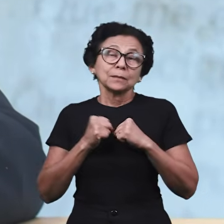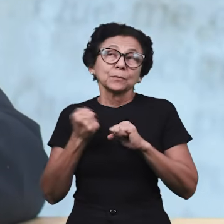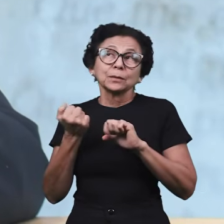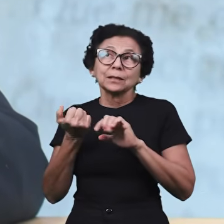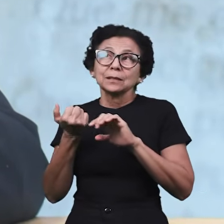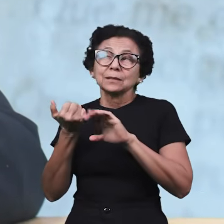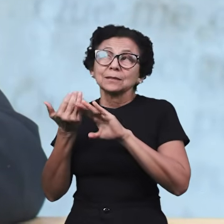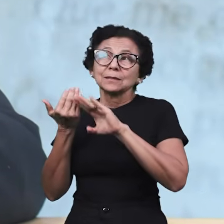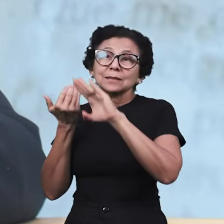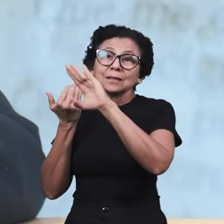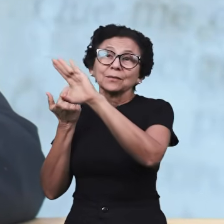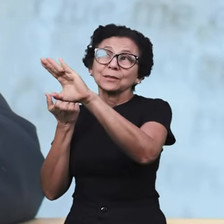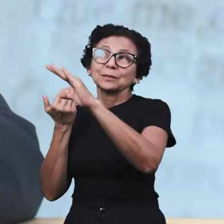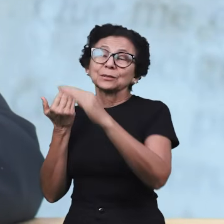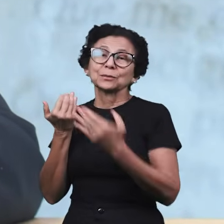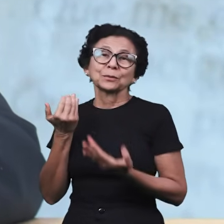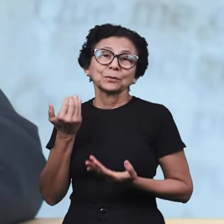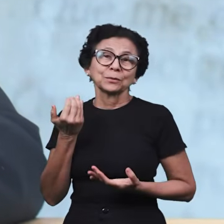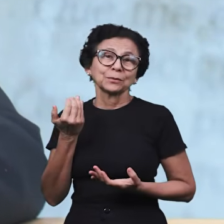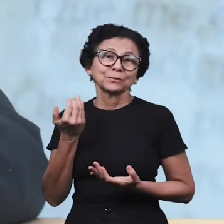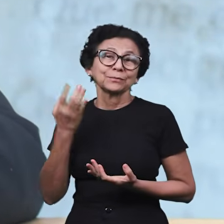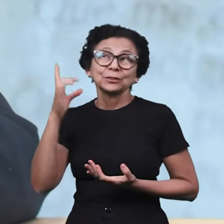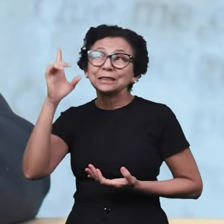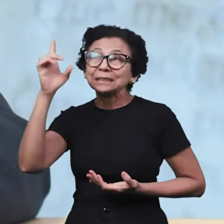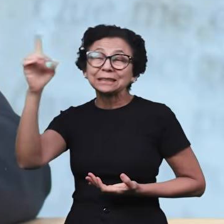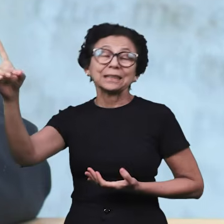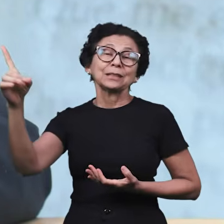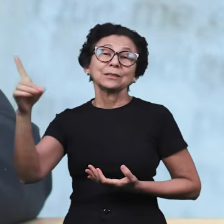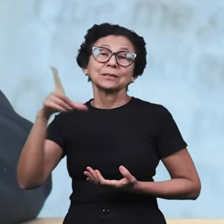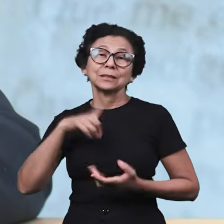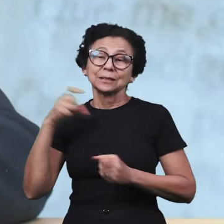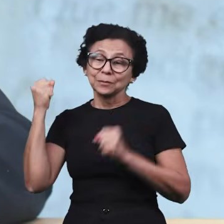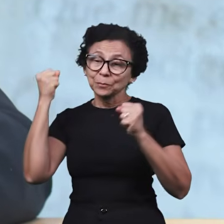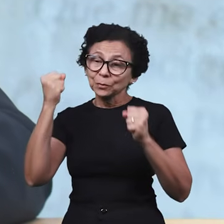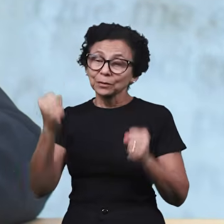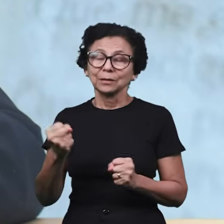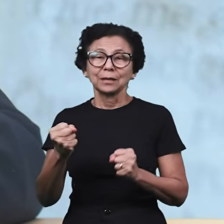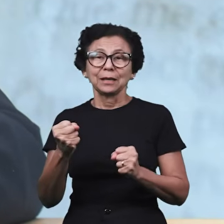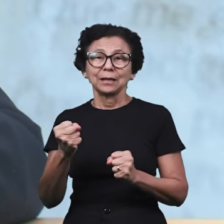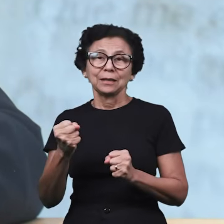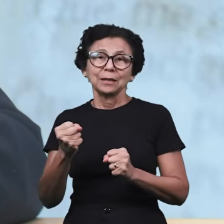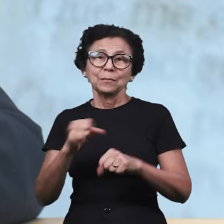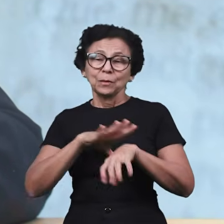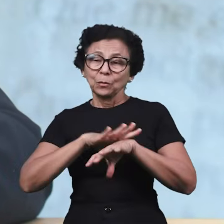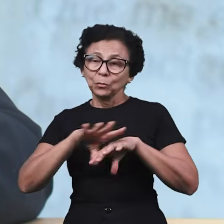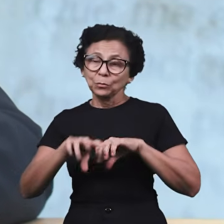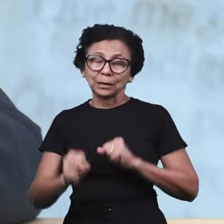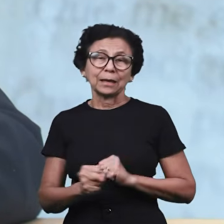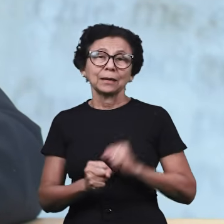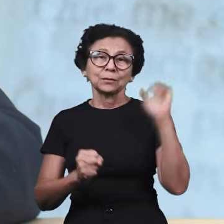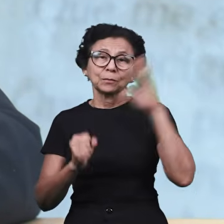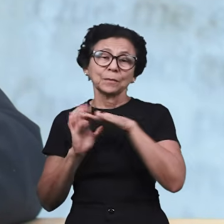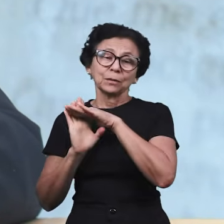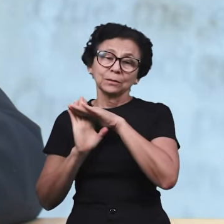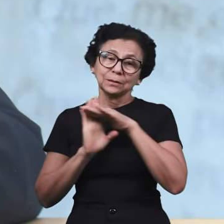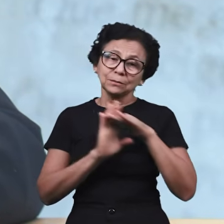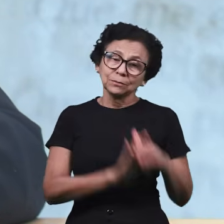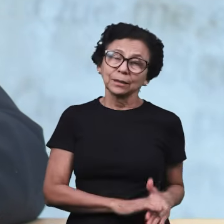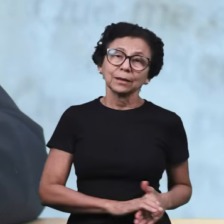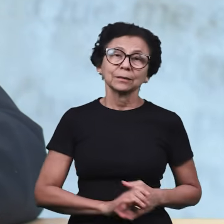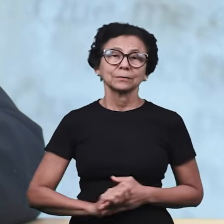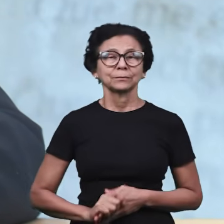afastado daquele que é o que pode nos livrar, que é o que pode nos curar, leva um rapaz como esse, na